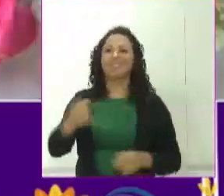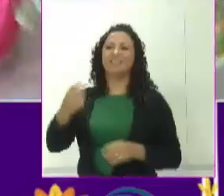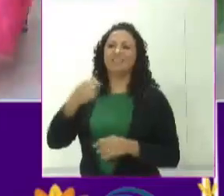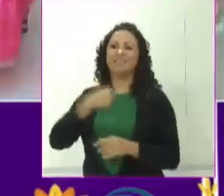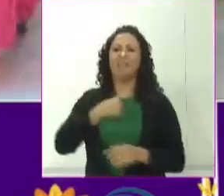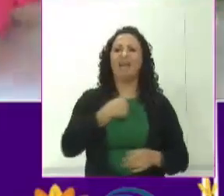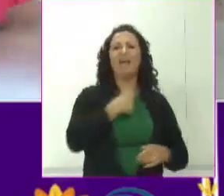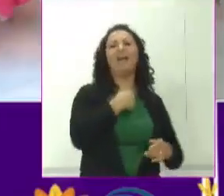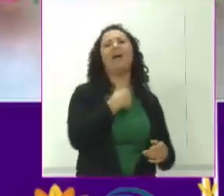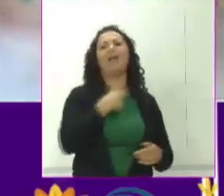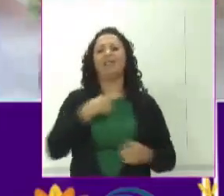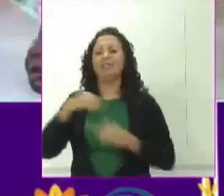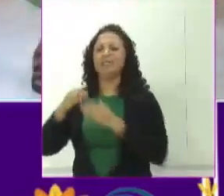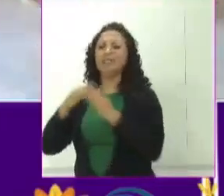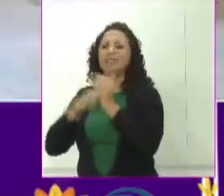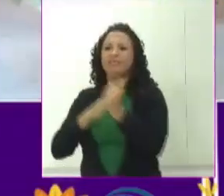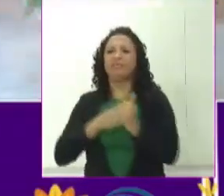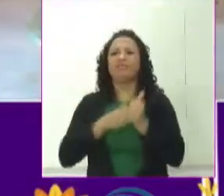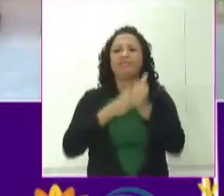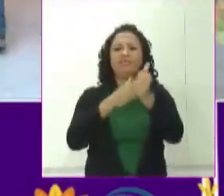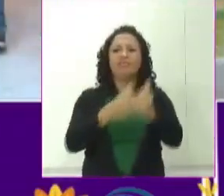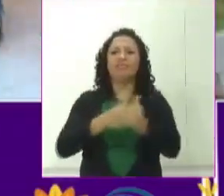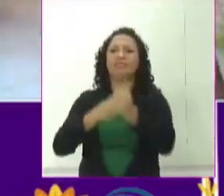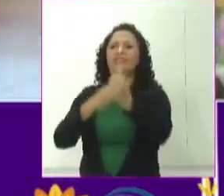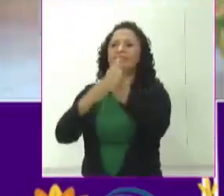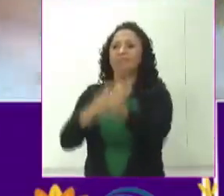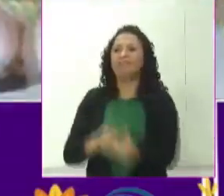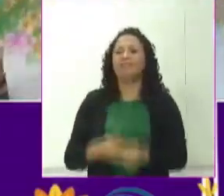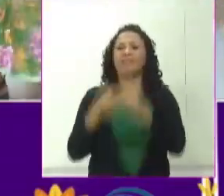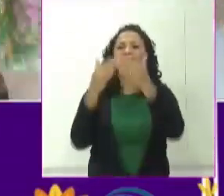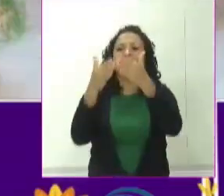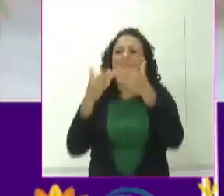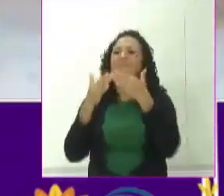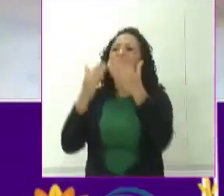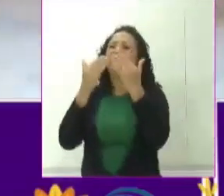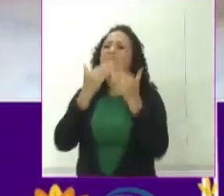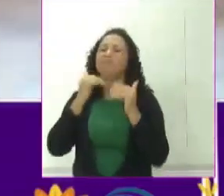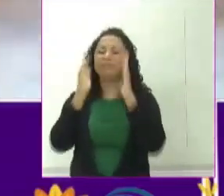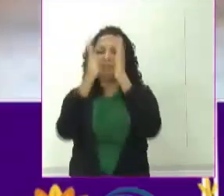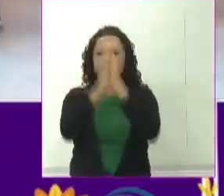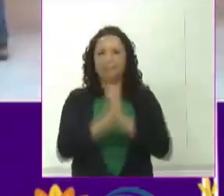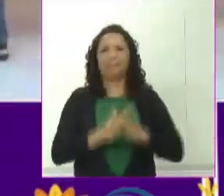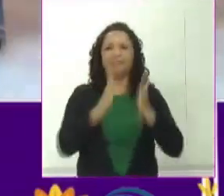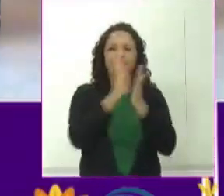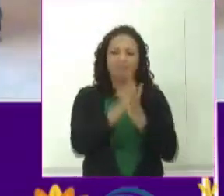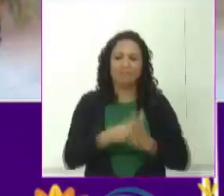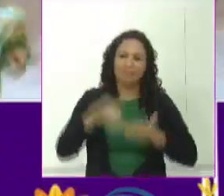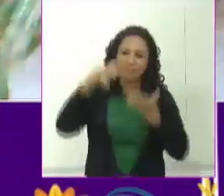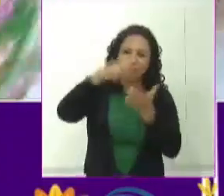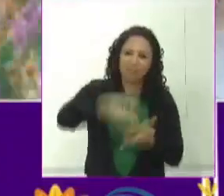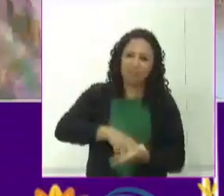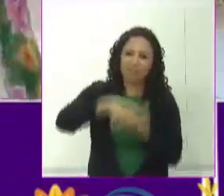me conduz. Vim pedir oração e joelho aos pés da